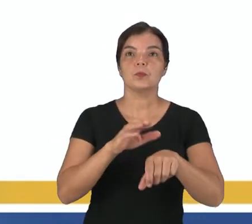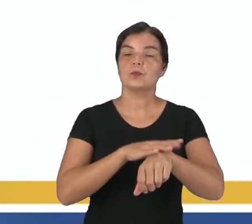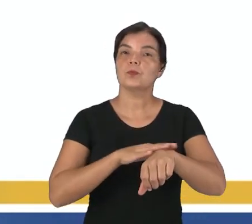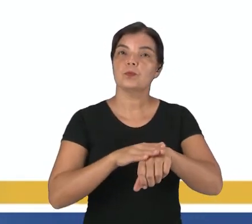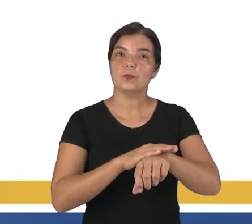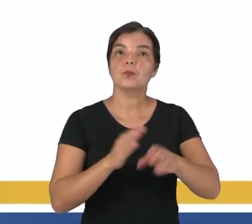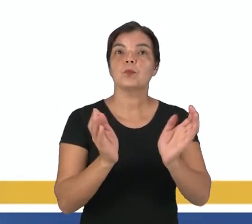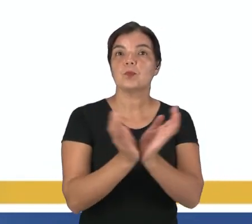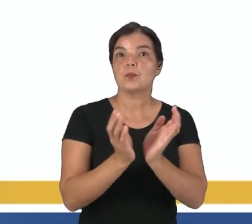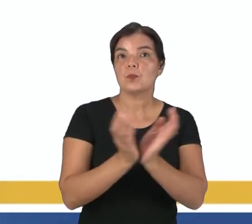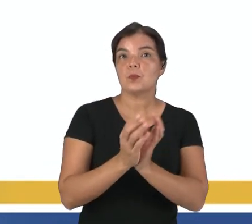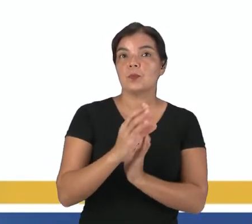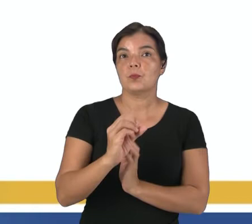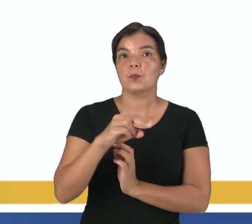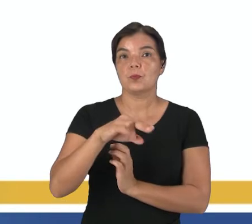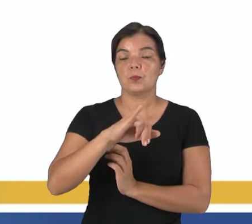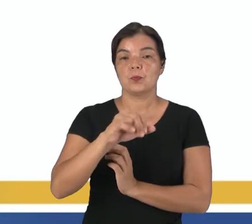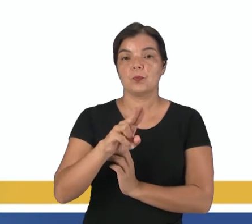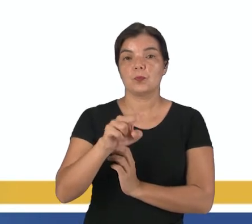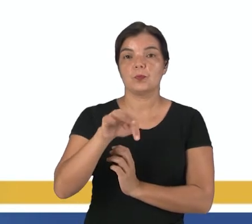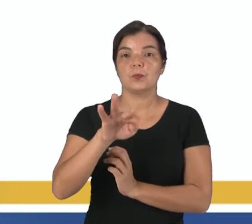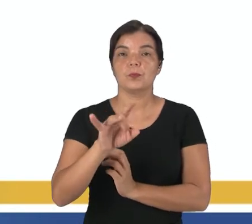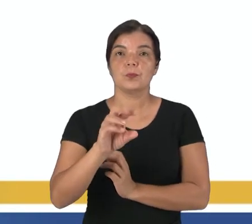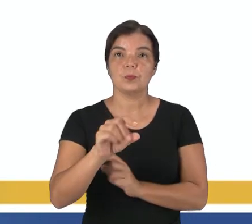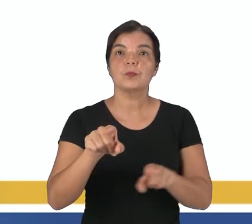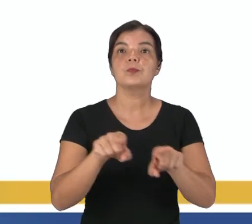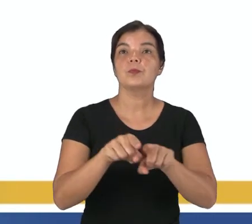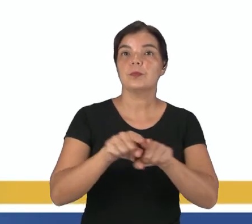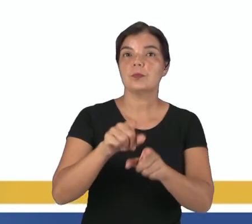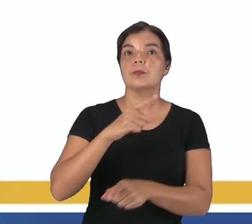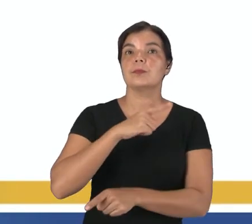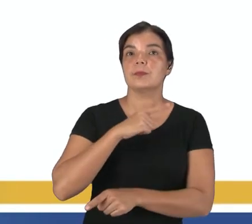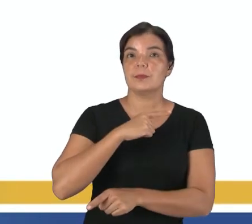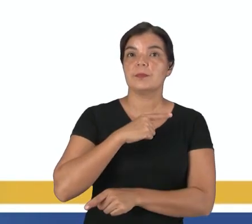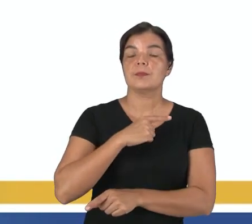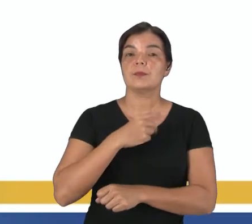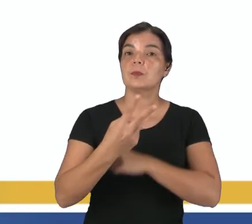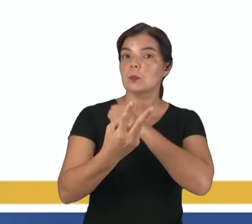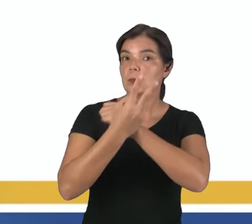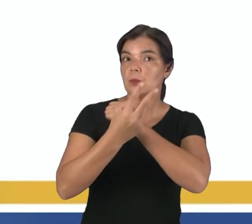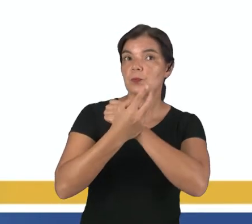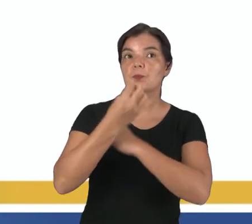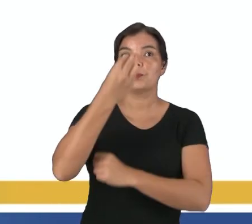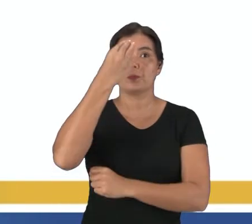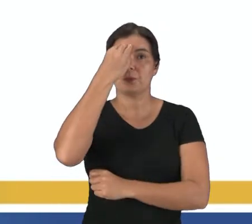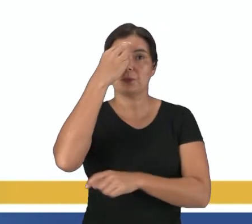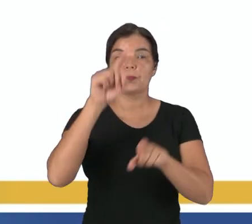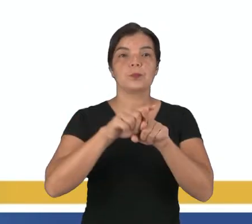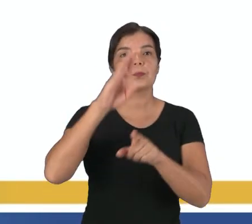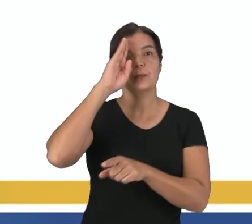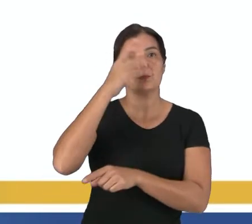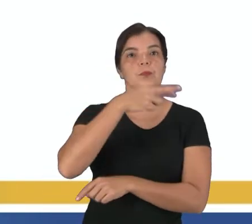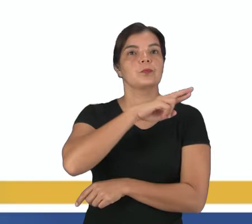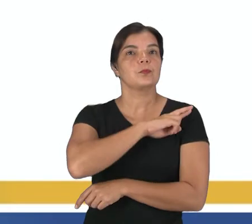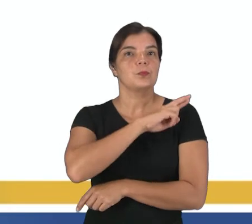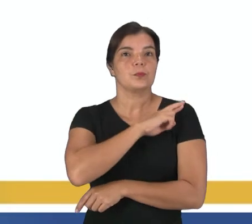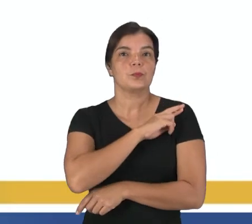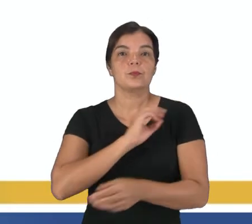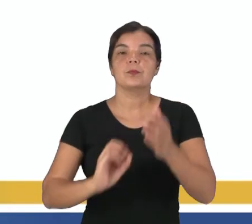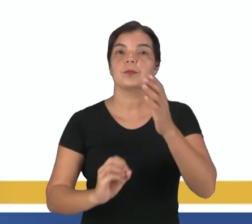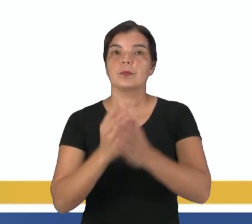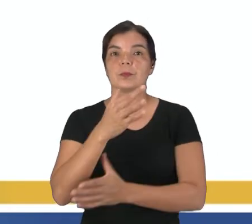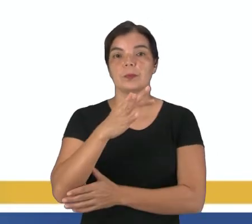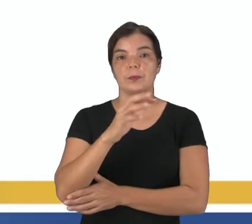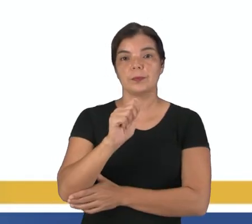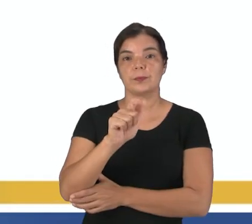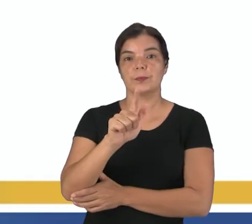tecido conjuntivo e eles se concentram em órgãos que possuem a função de defesa do organismo. A principal função do